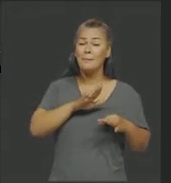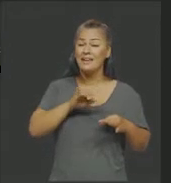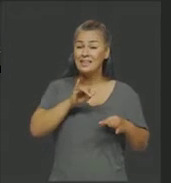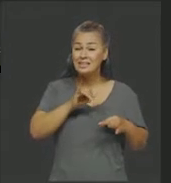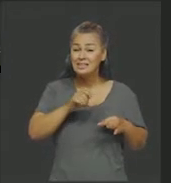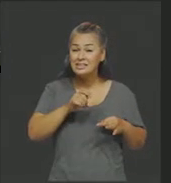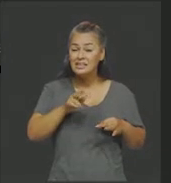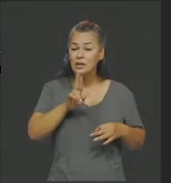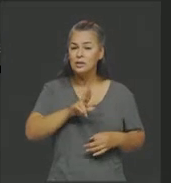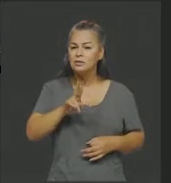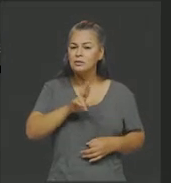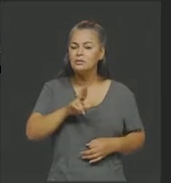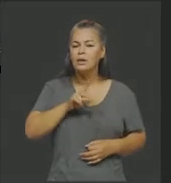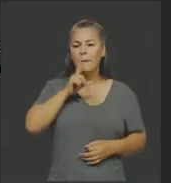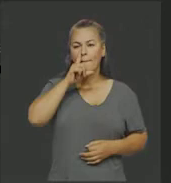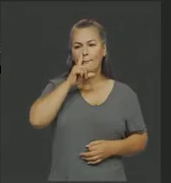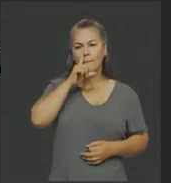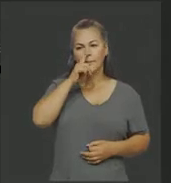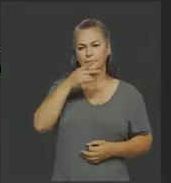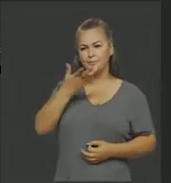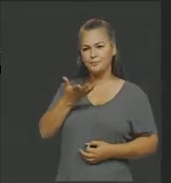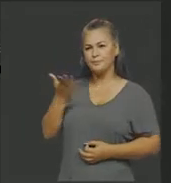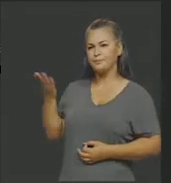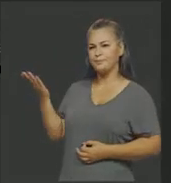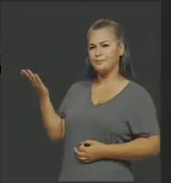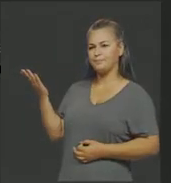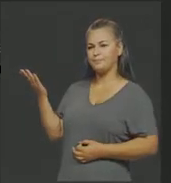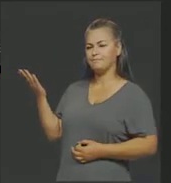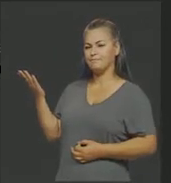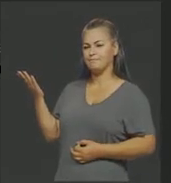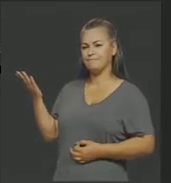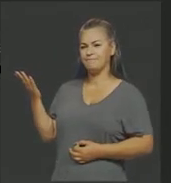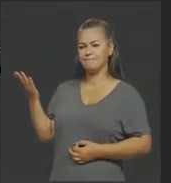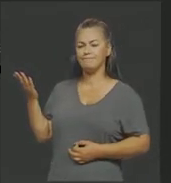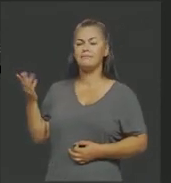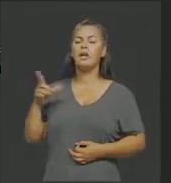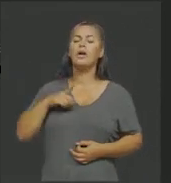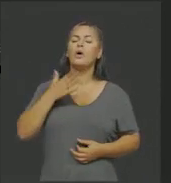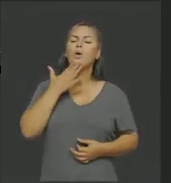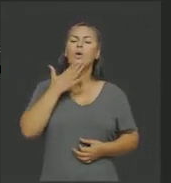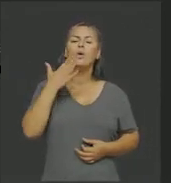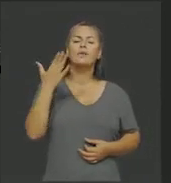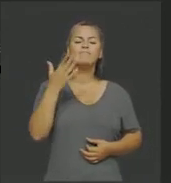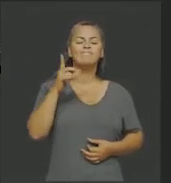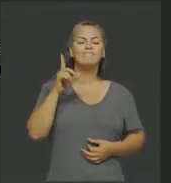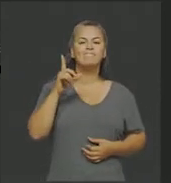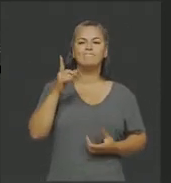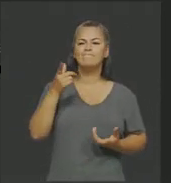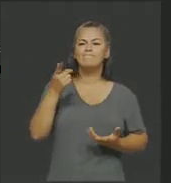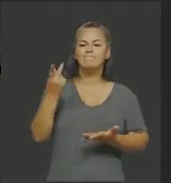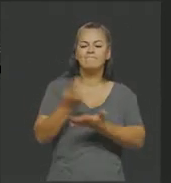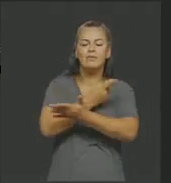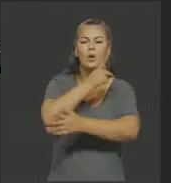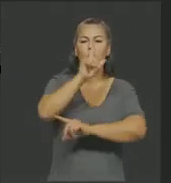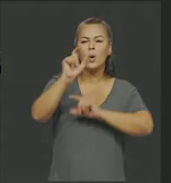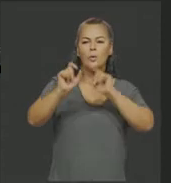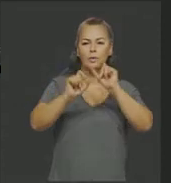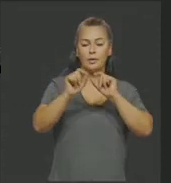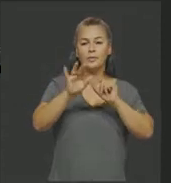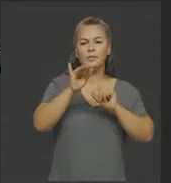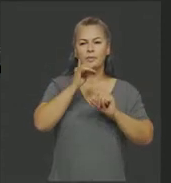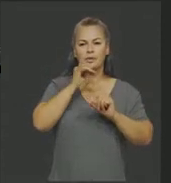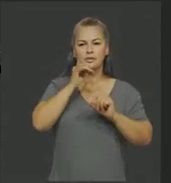funções. Consequência do uso. Essas drogas, efeitos colaterais, diminuição do raciocínio,